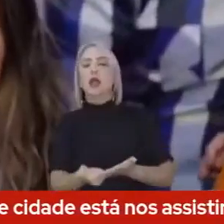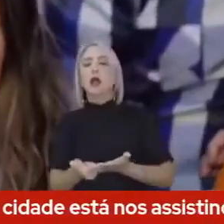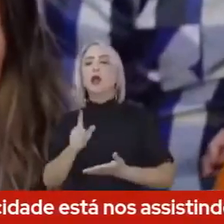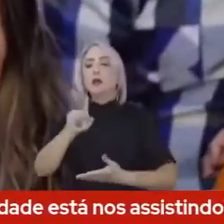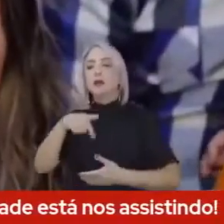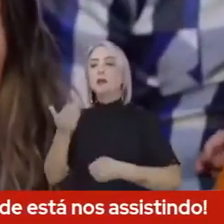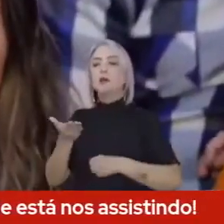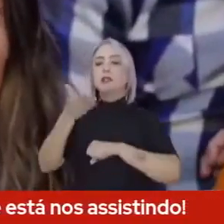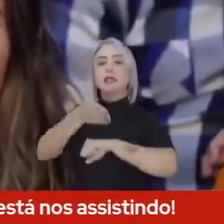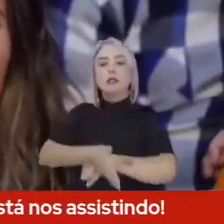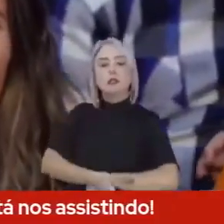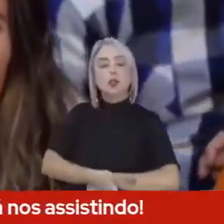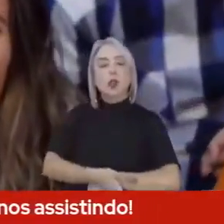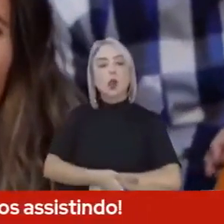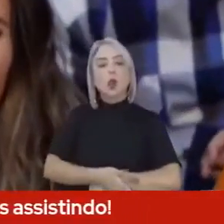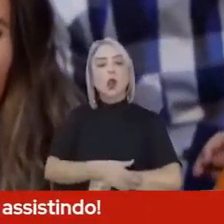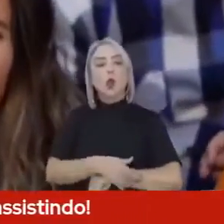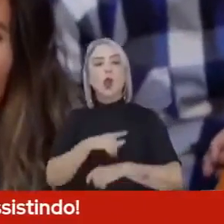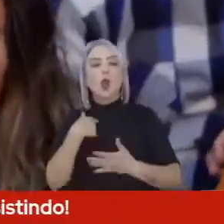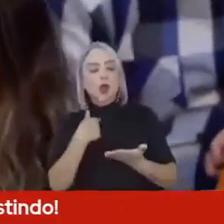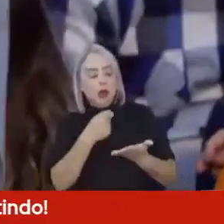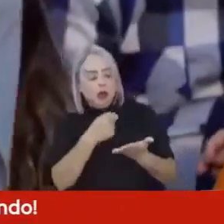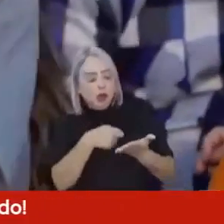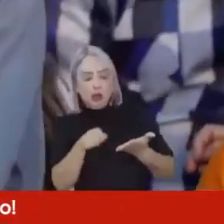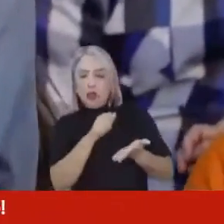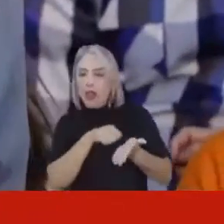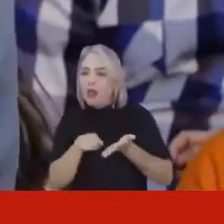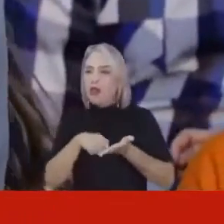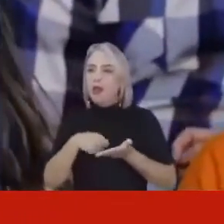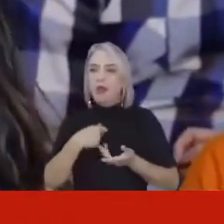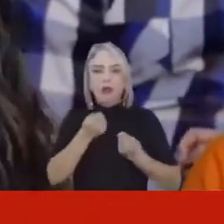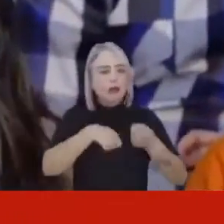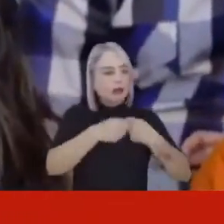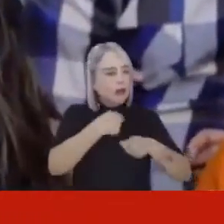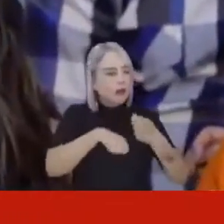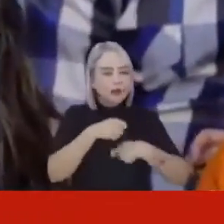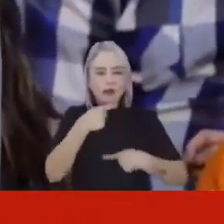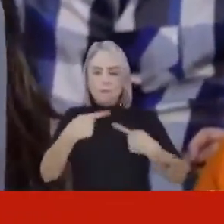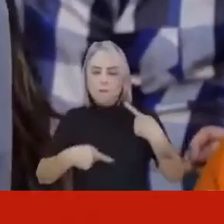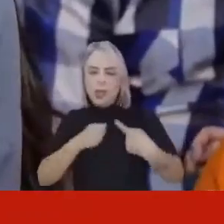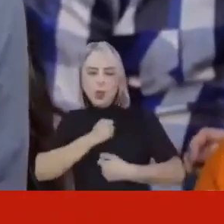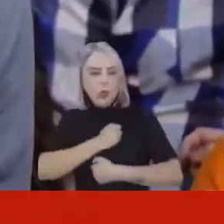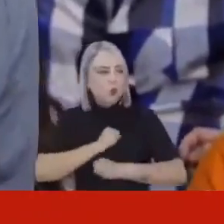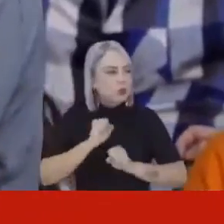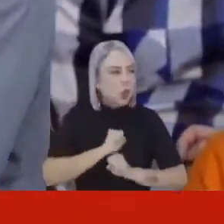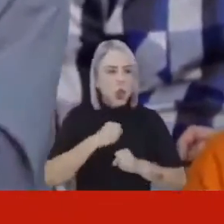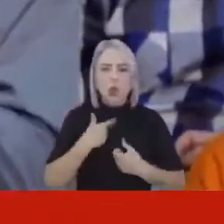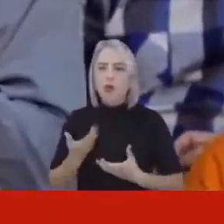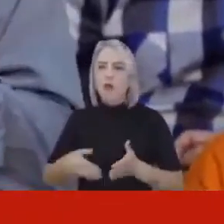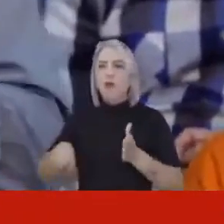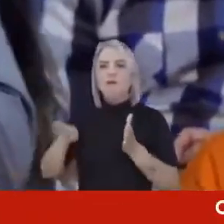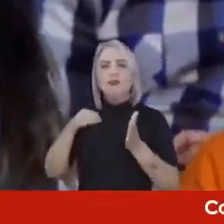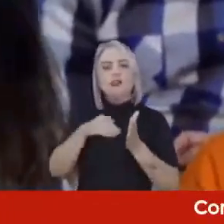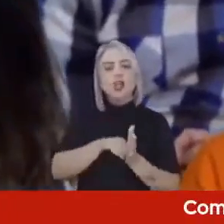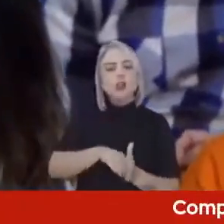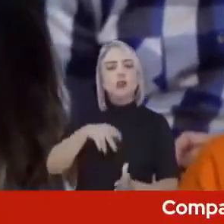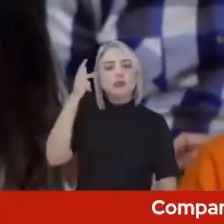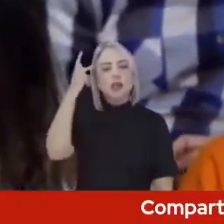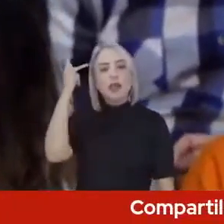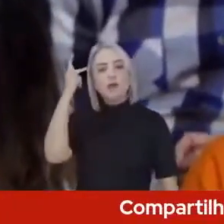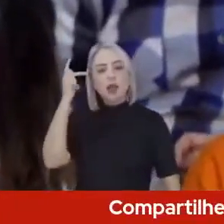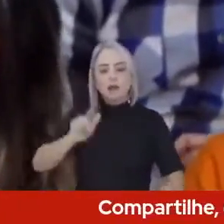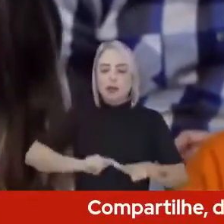redação, gostou de economia, gostou de política, veio para São Paulo, trabalhou